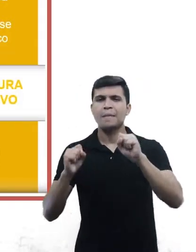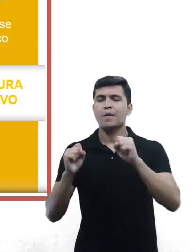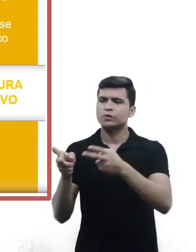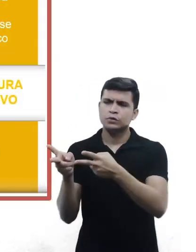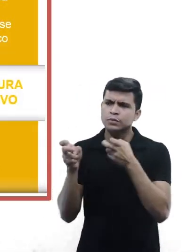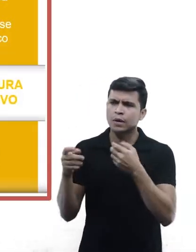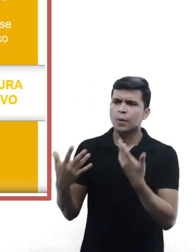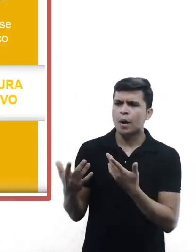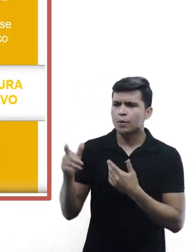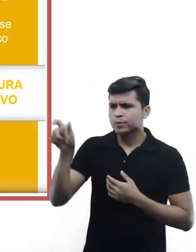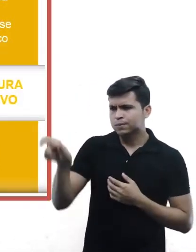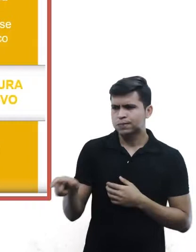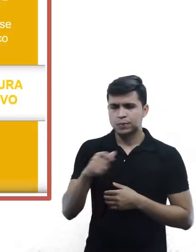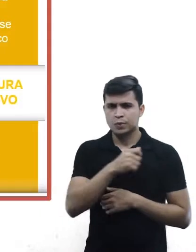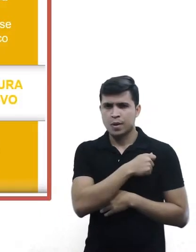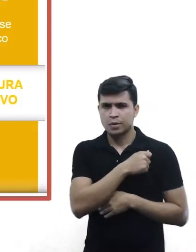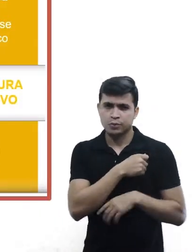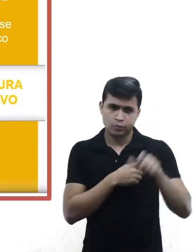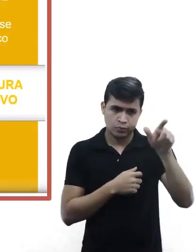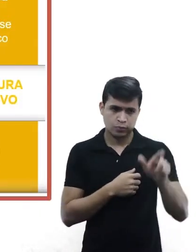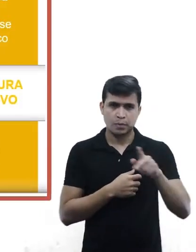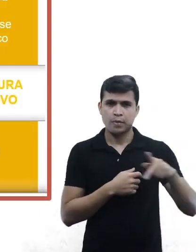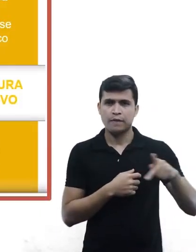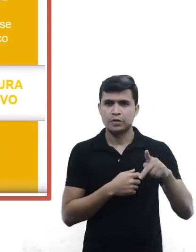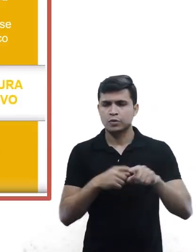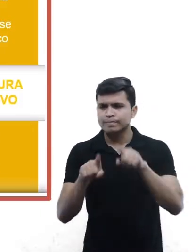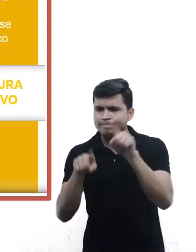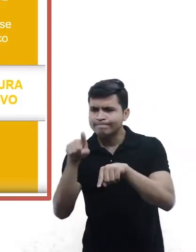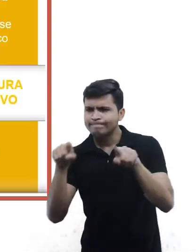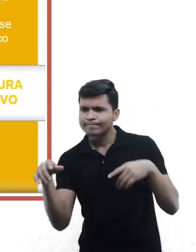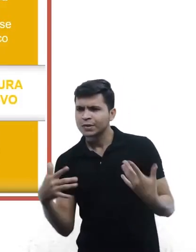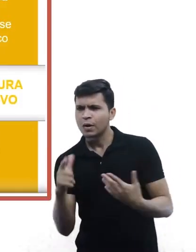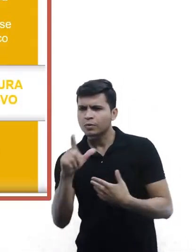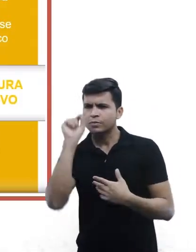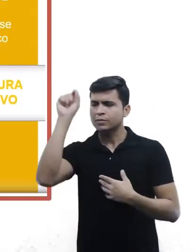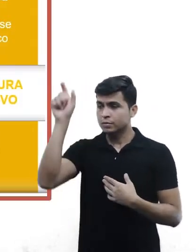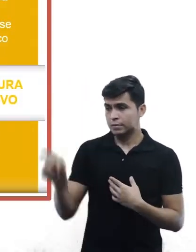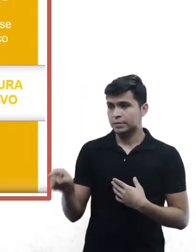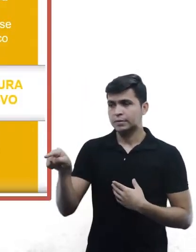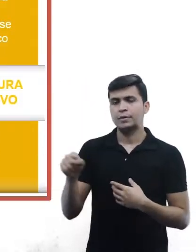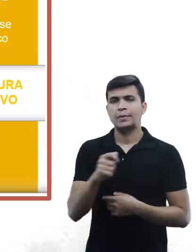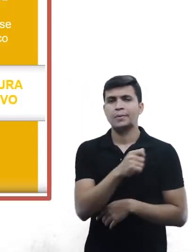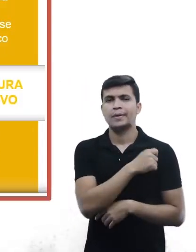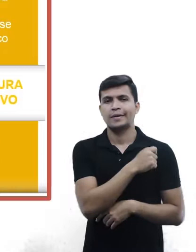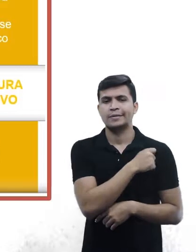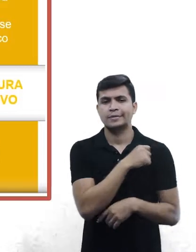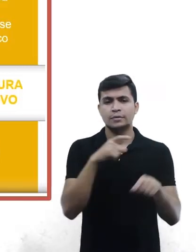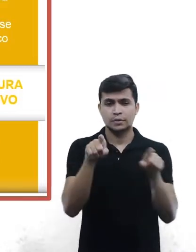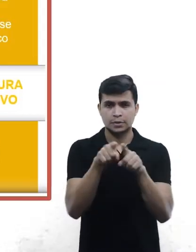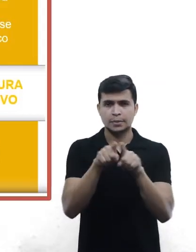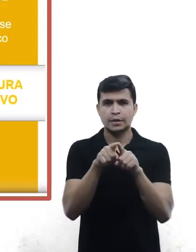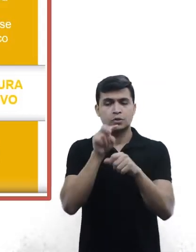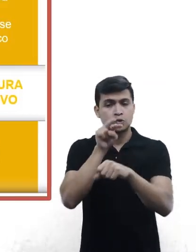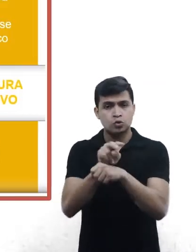será possível observar em que degrau o aluno e professor enxergam o nível de desenvolvimento do estudante nelas, bem